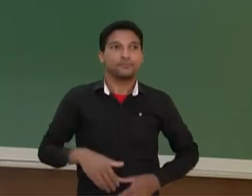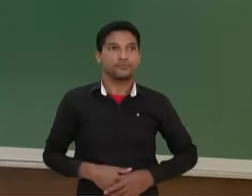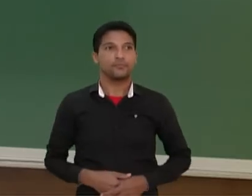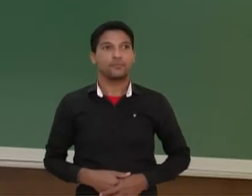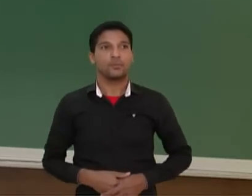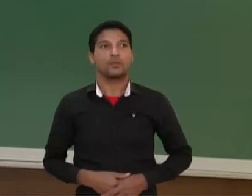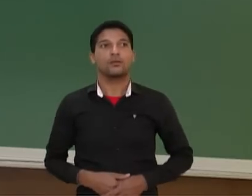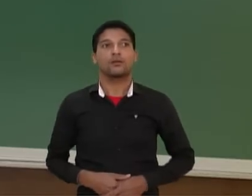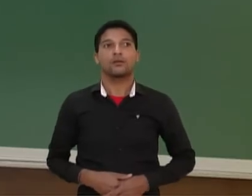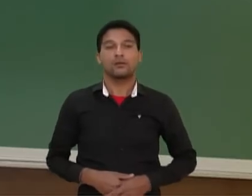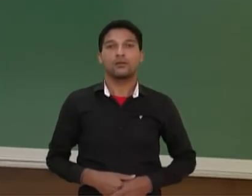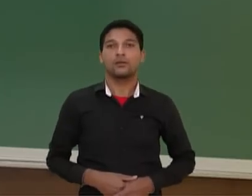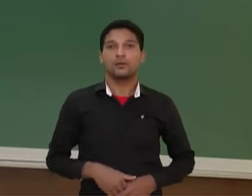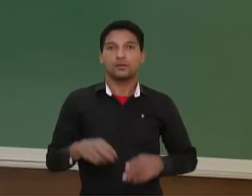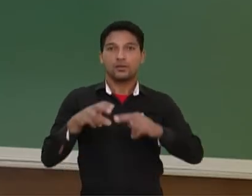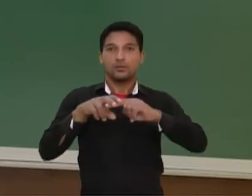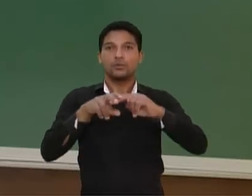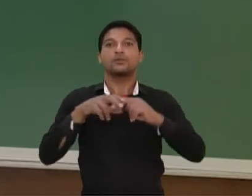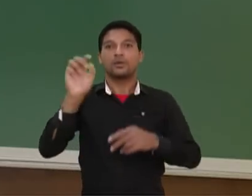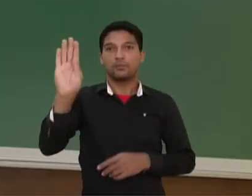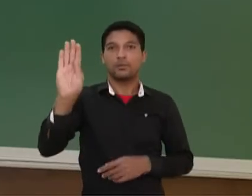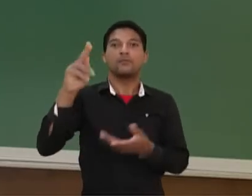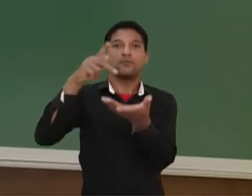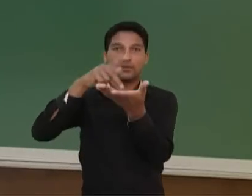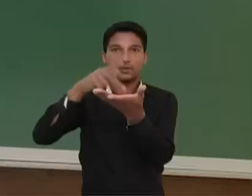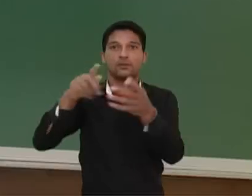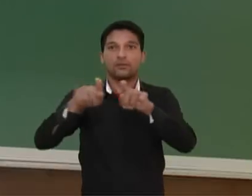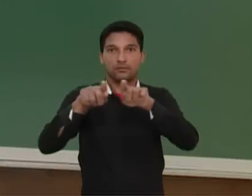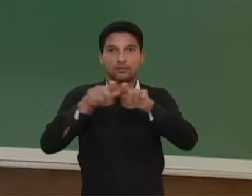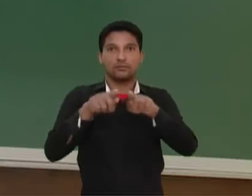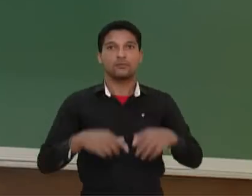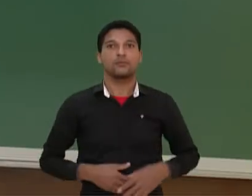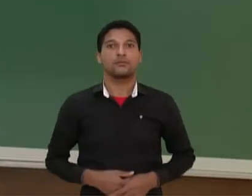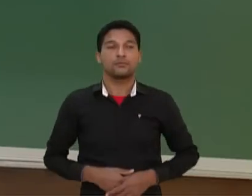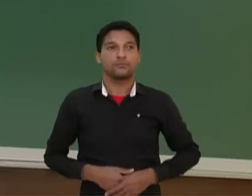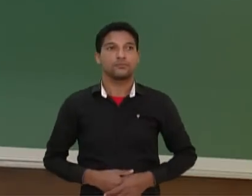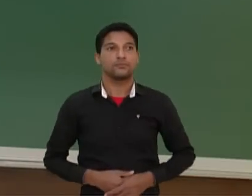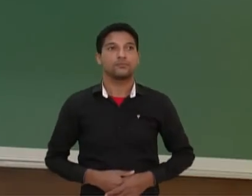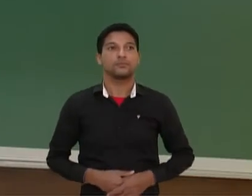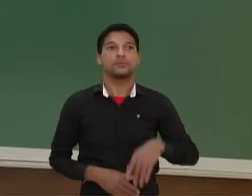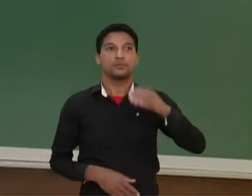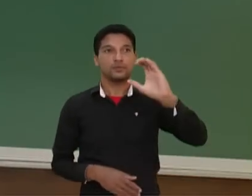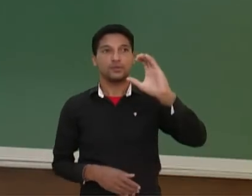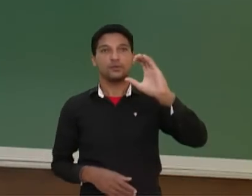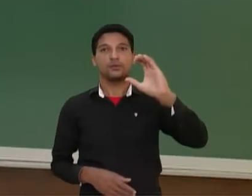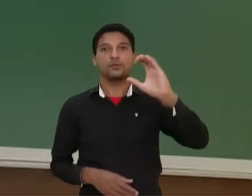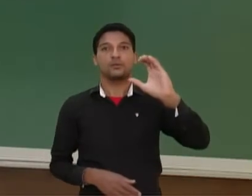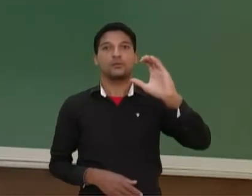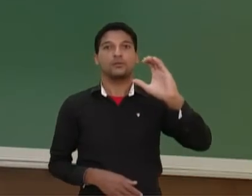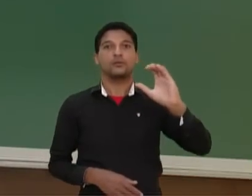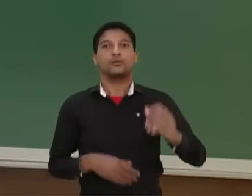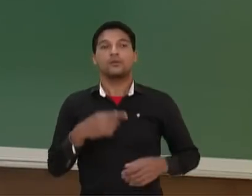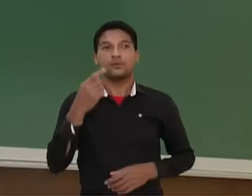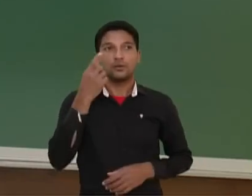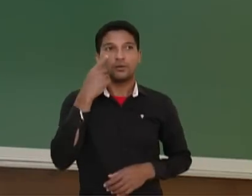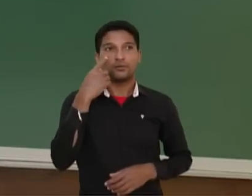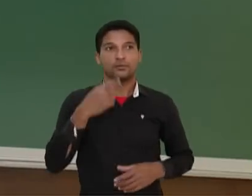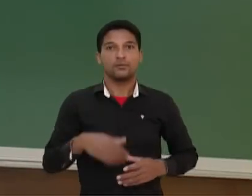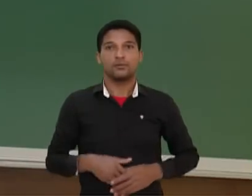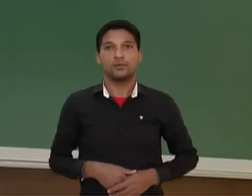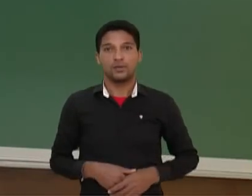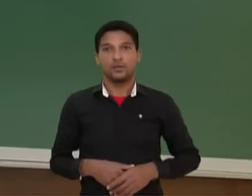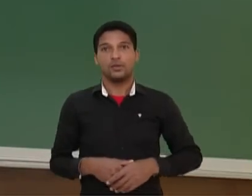Então, o retângulo é um paralelogramo. A letra B também é verdadeira. Tranquilo. Letra C. As diagonais de um paralelogramo sempre